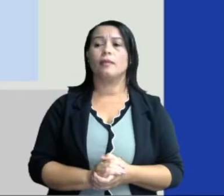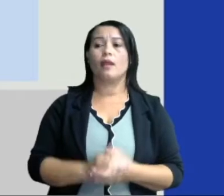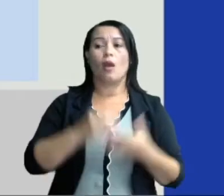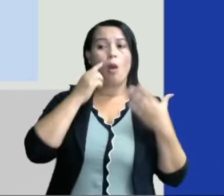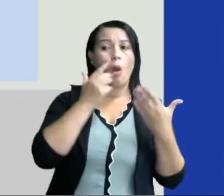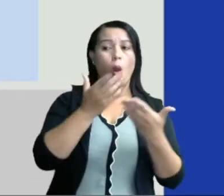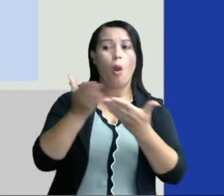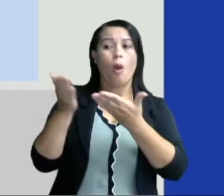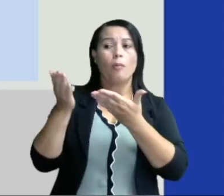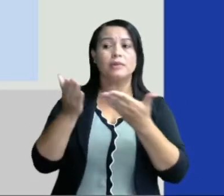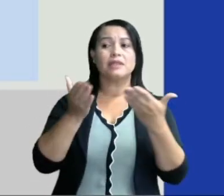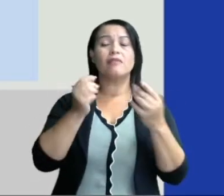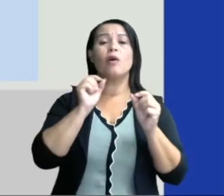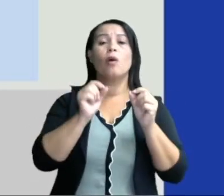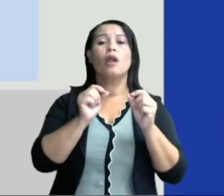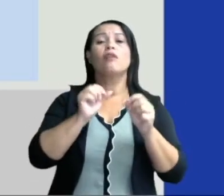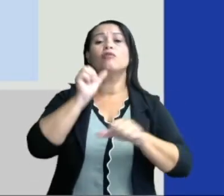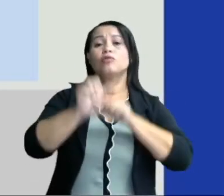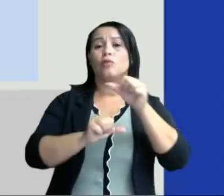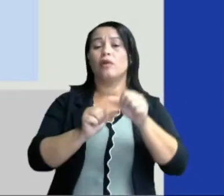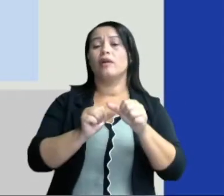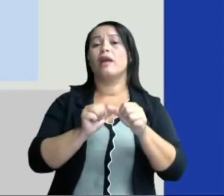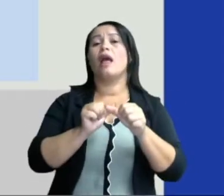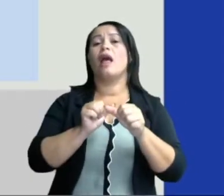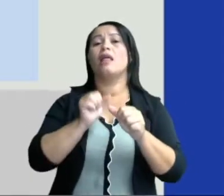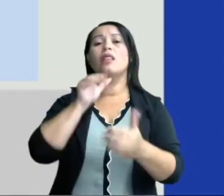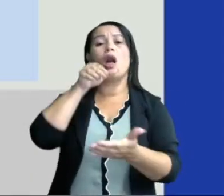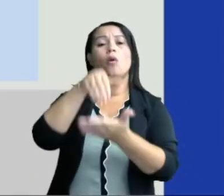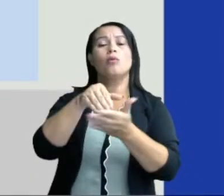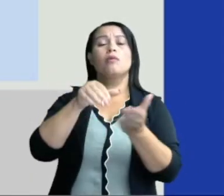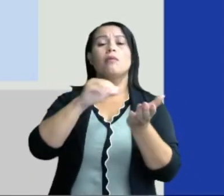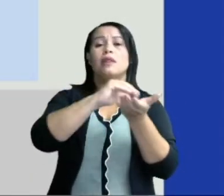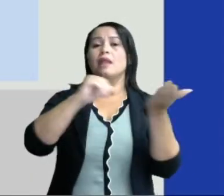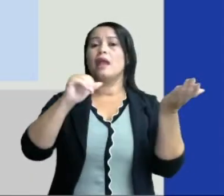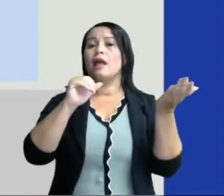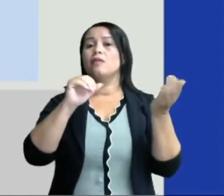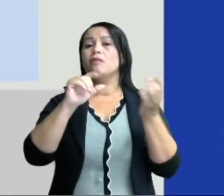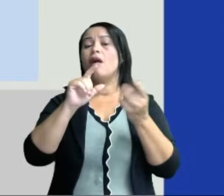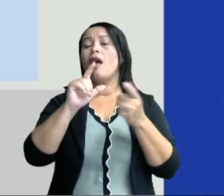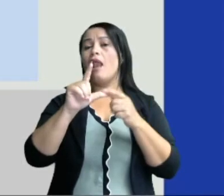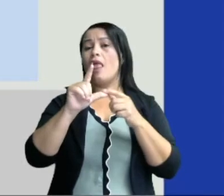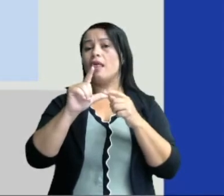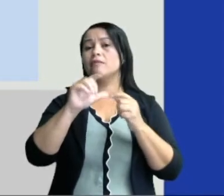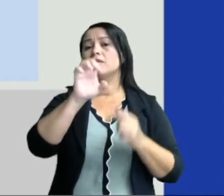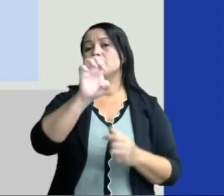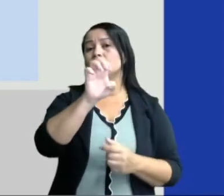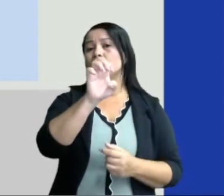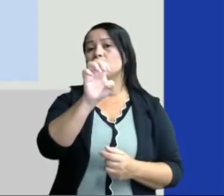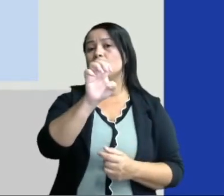foi trocado ali a última letra e foi acrescentado o eis.